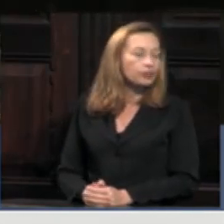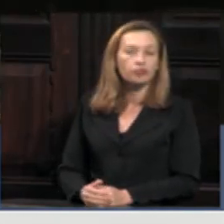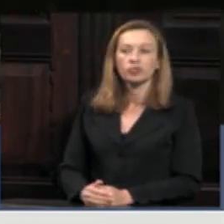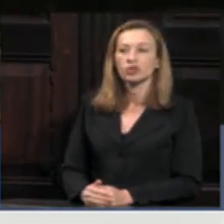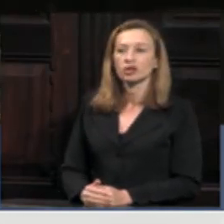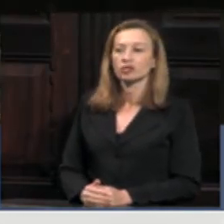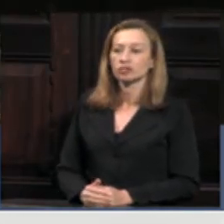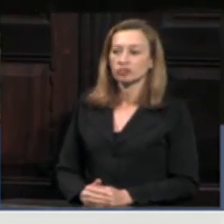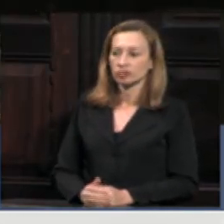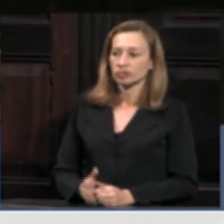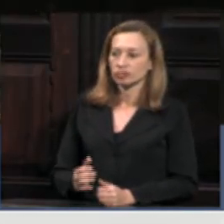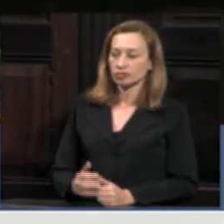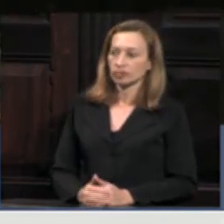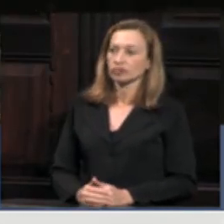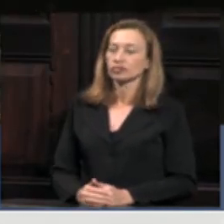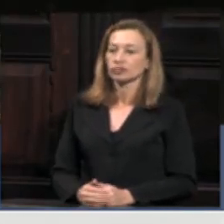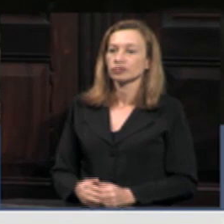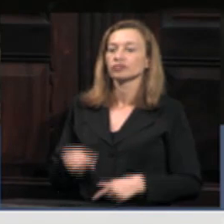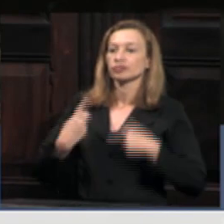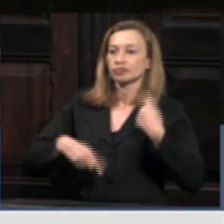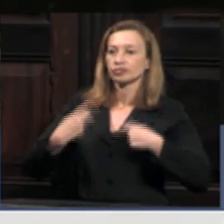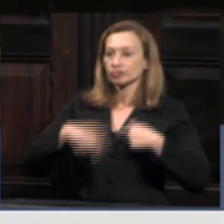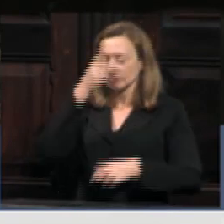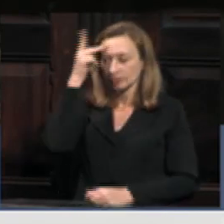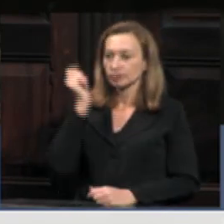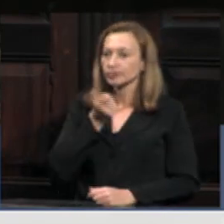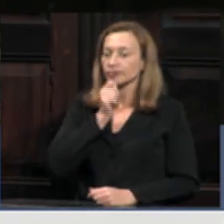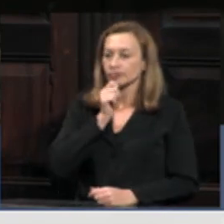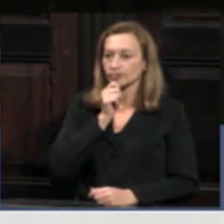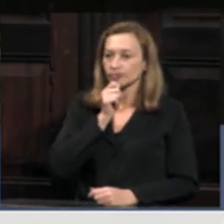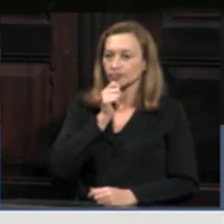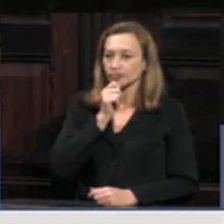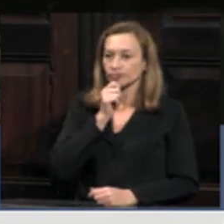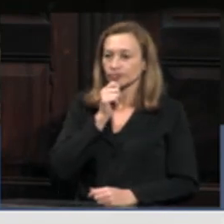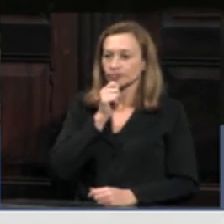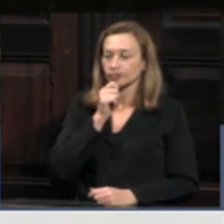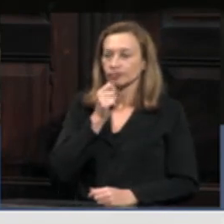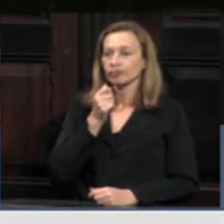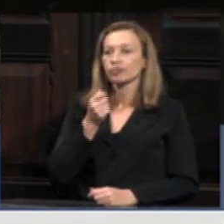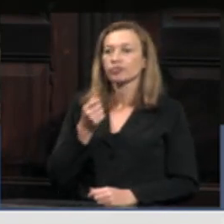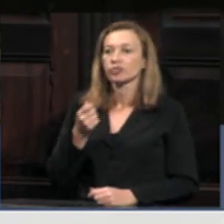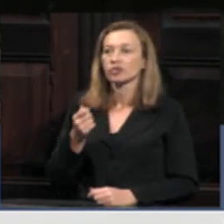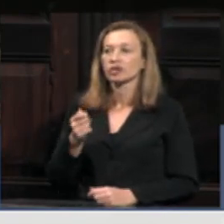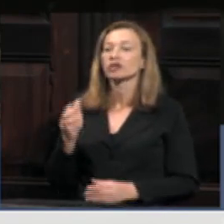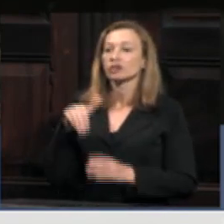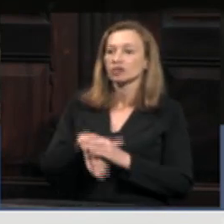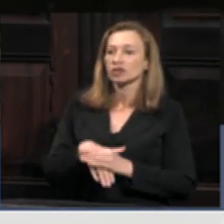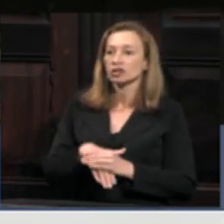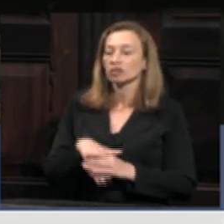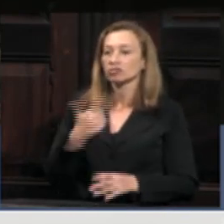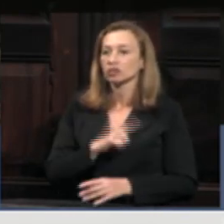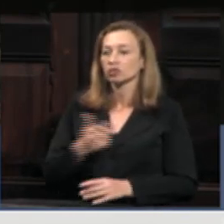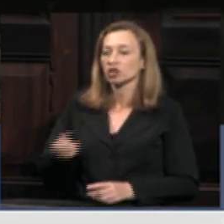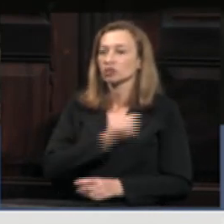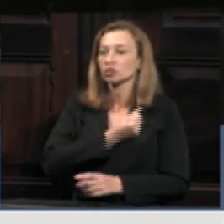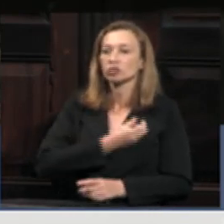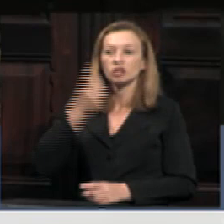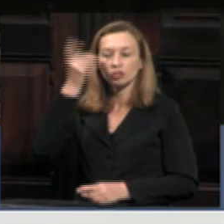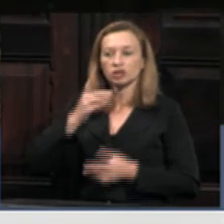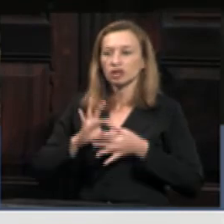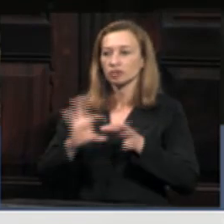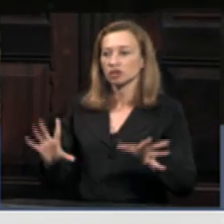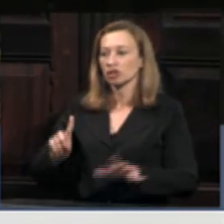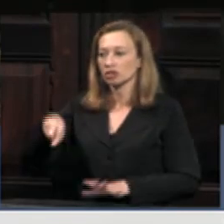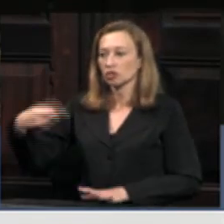Emitido parecer, coloco em discussão. Não havendo deputado inscrito, coloco em votação. Fica